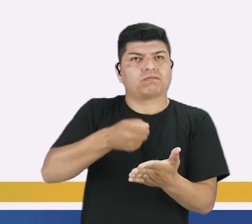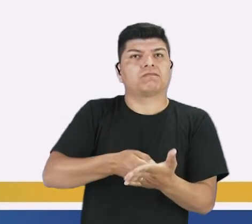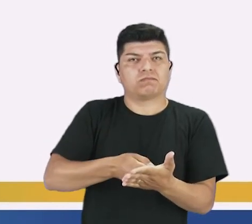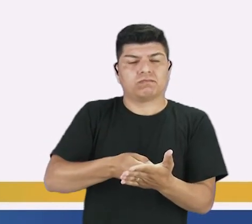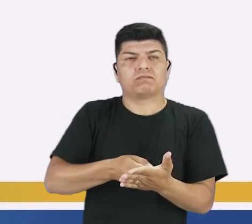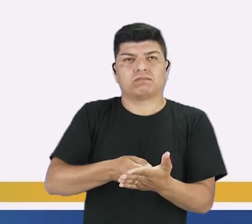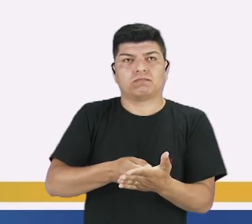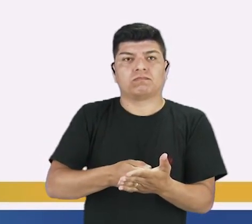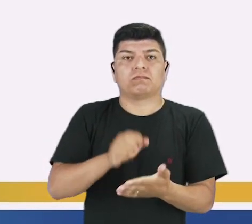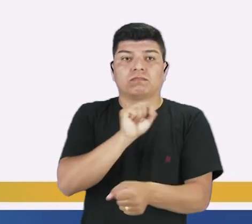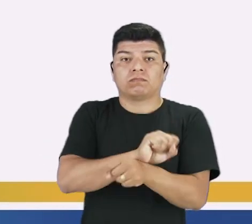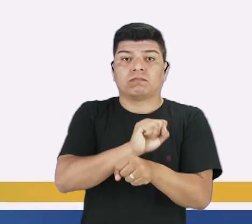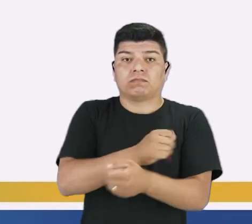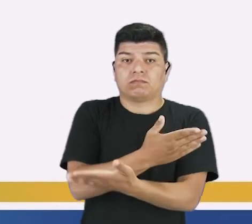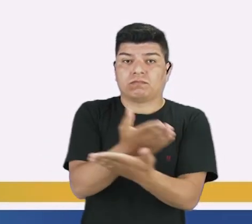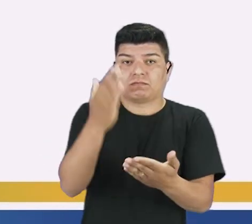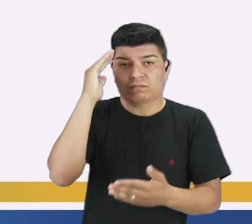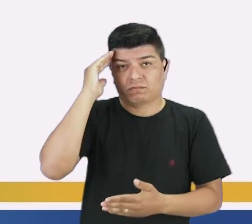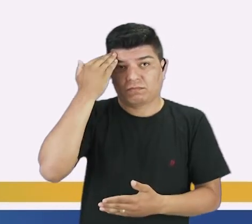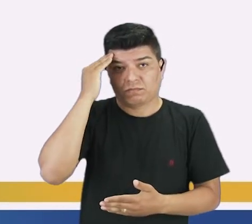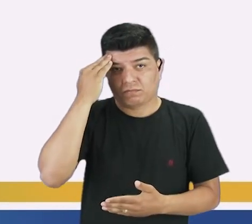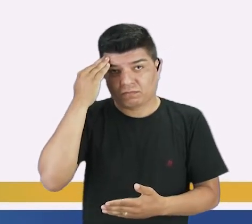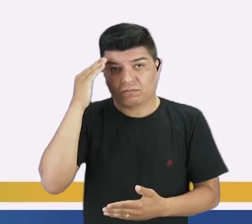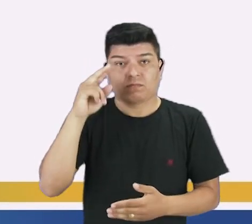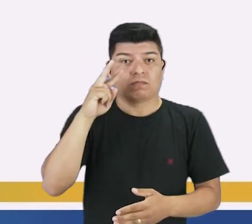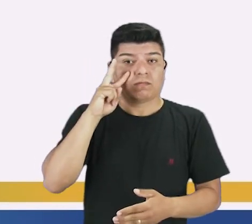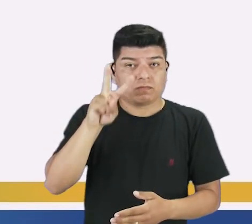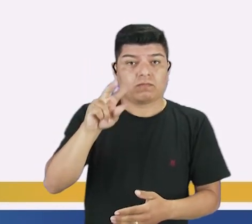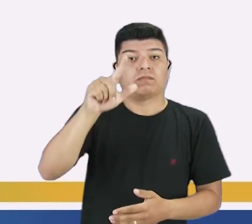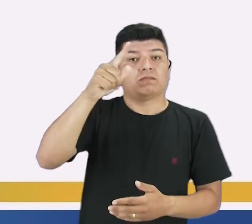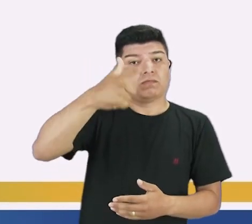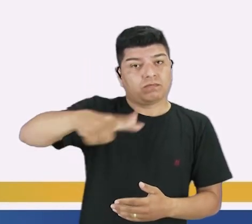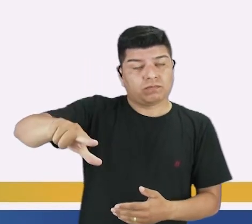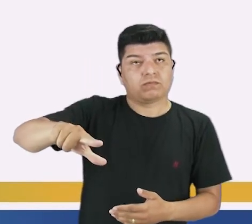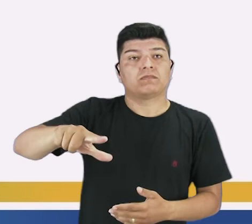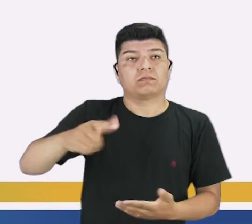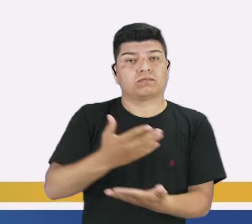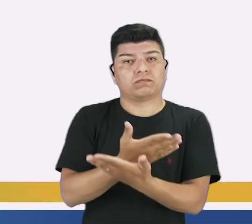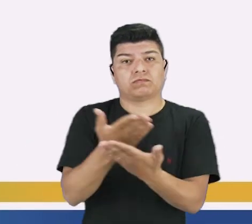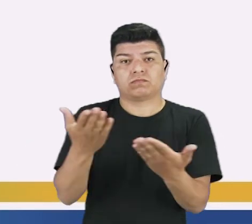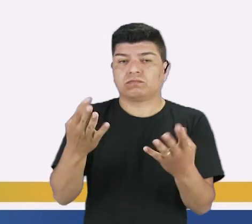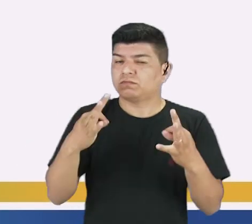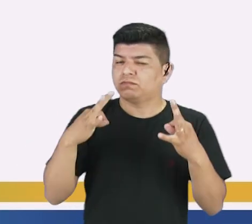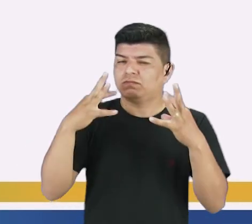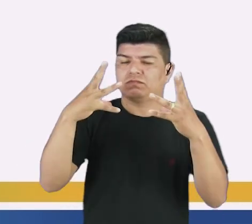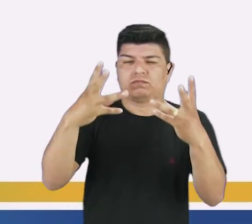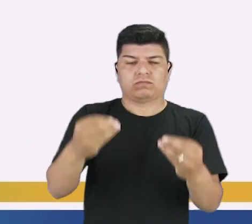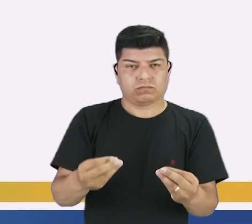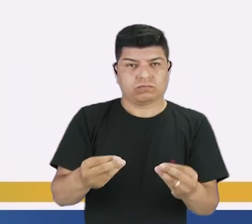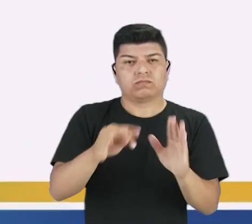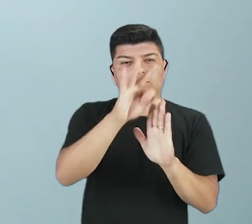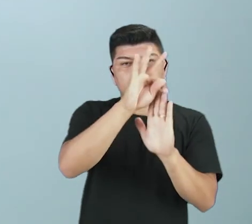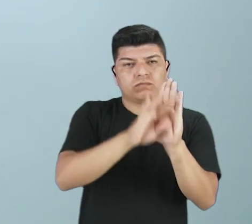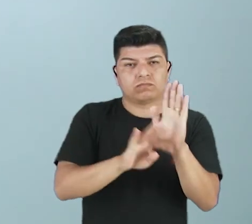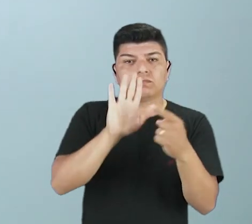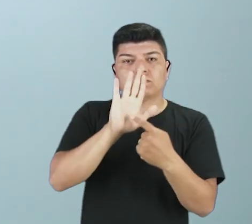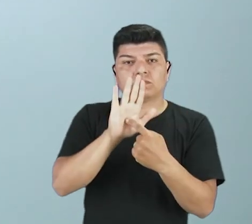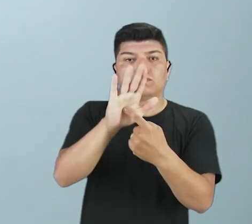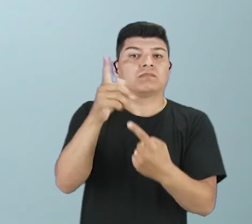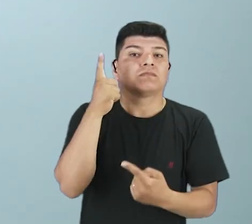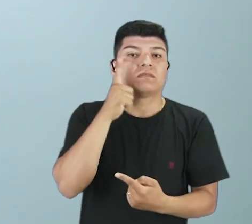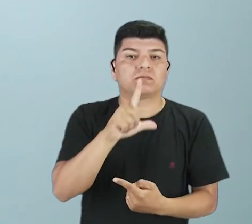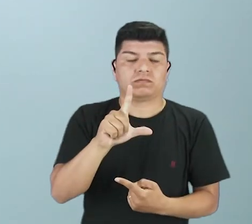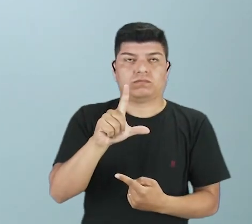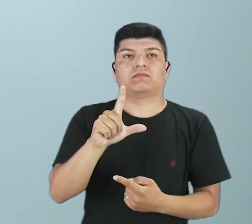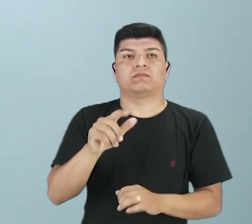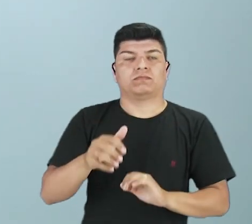enfática. Espero que você tenha entendido, busque rever para que todos os textos que aparecerem vocês